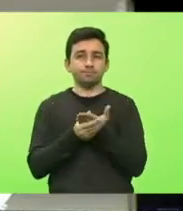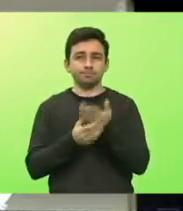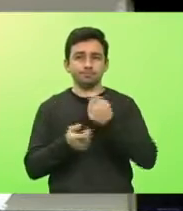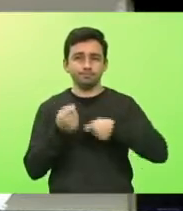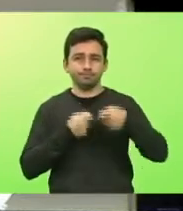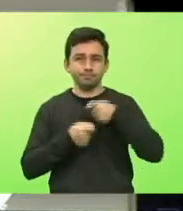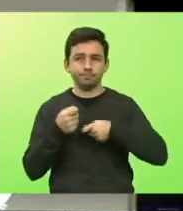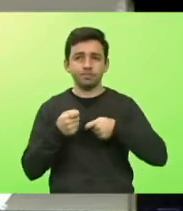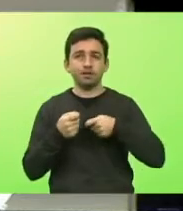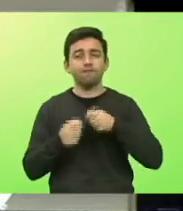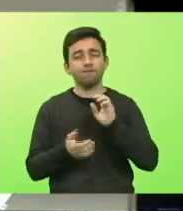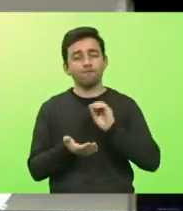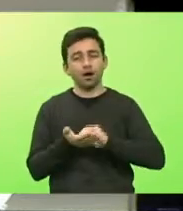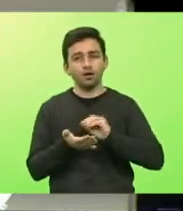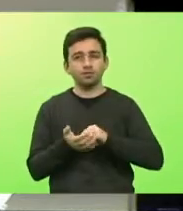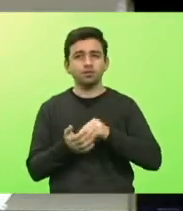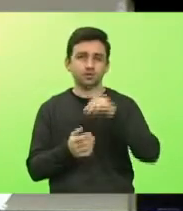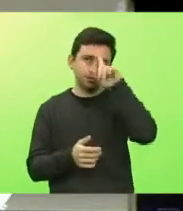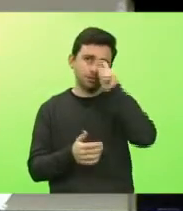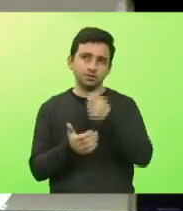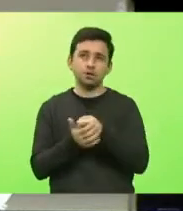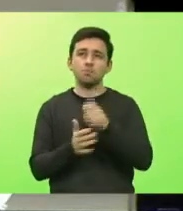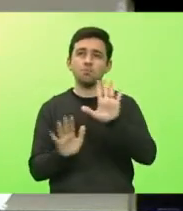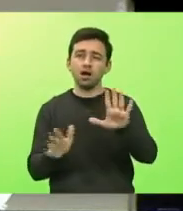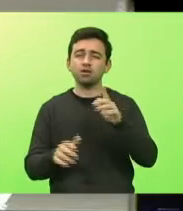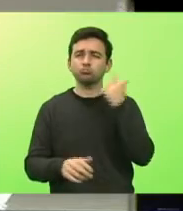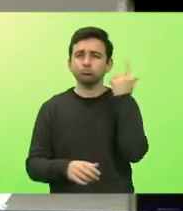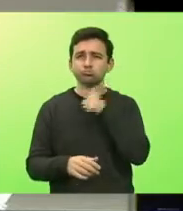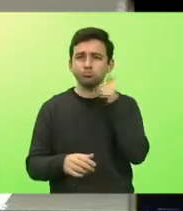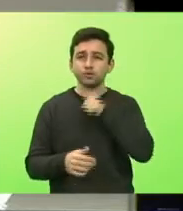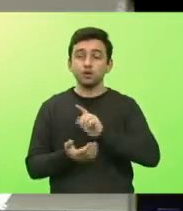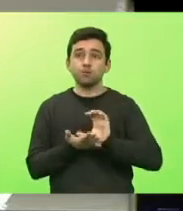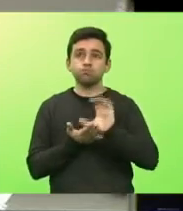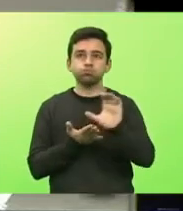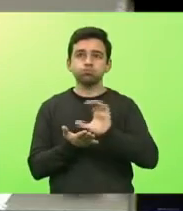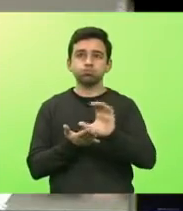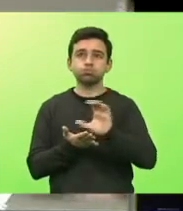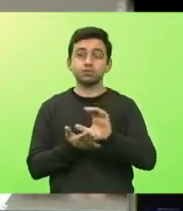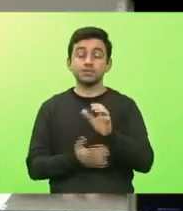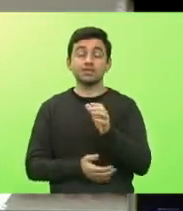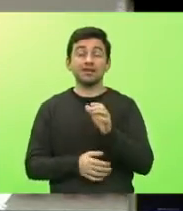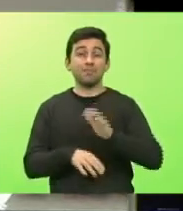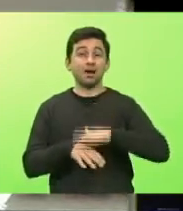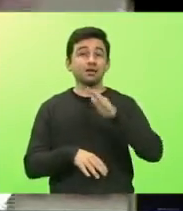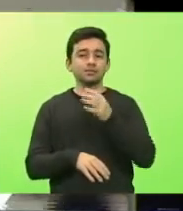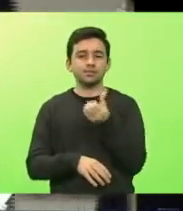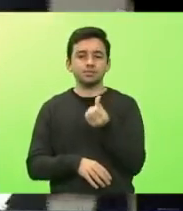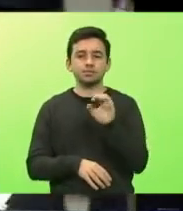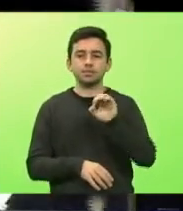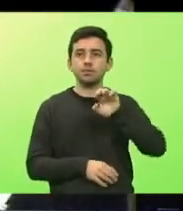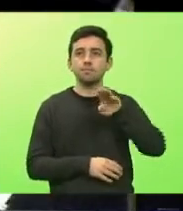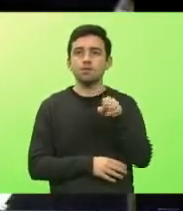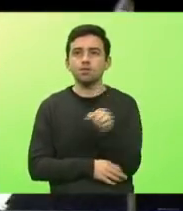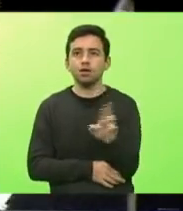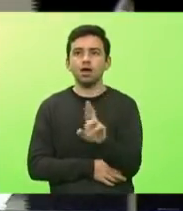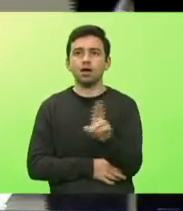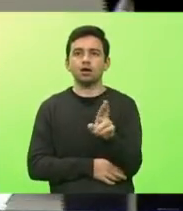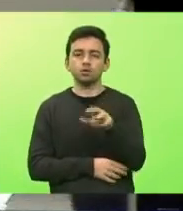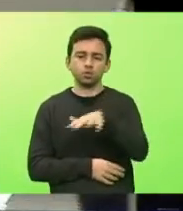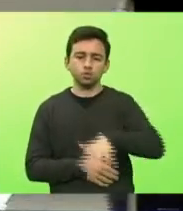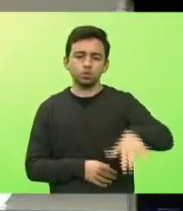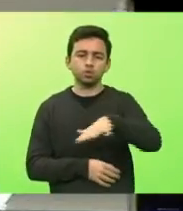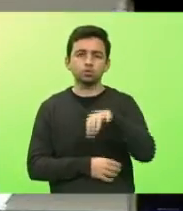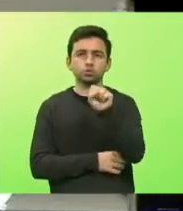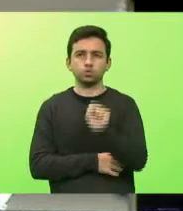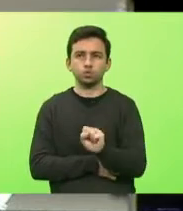ainda falta decisão. Mas são investimentos superiores a 60 milhões de reais no sul do Estado, e essa